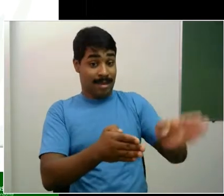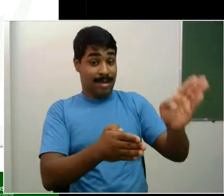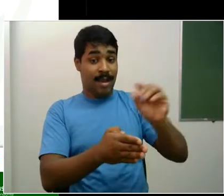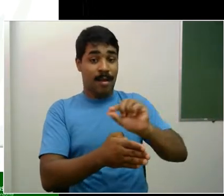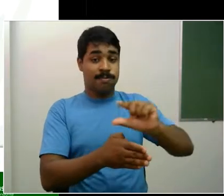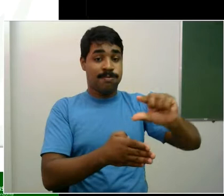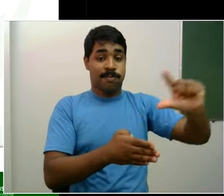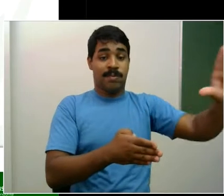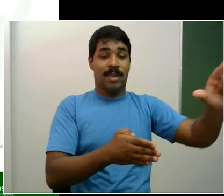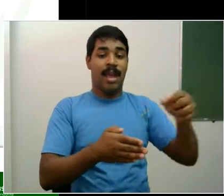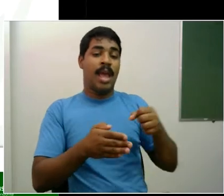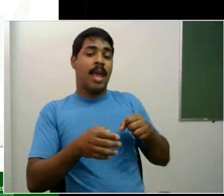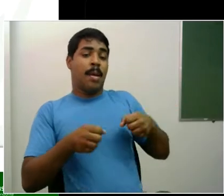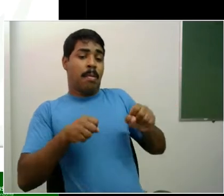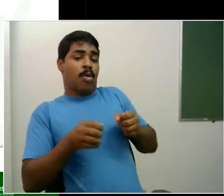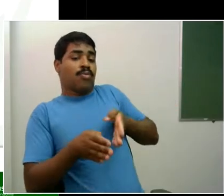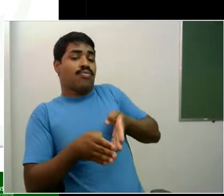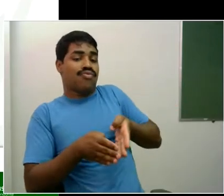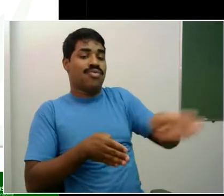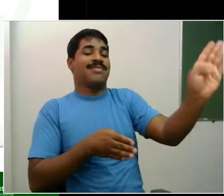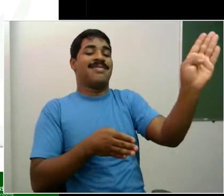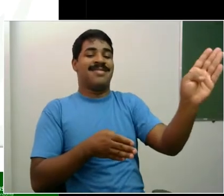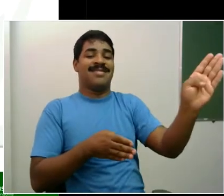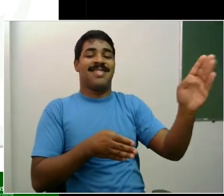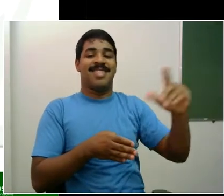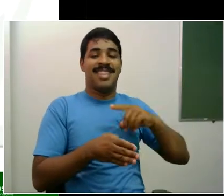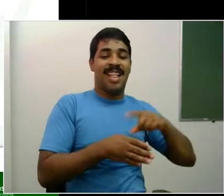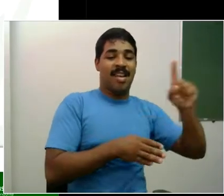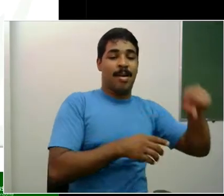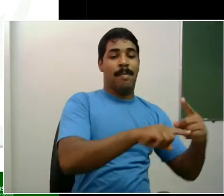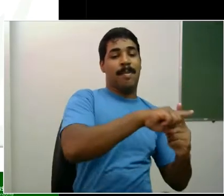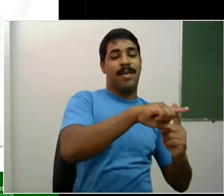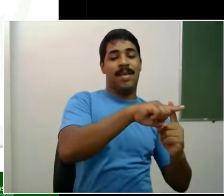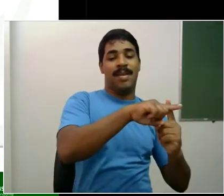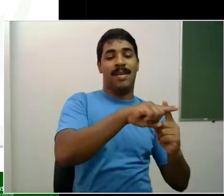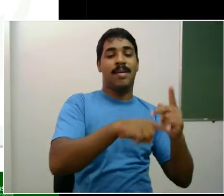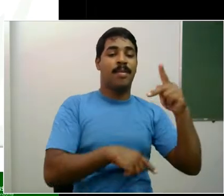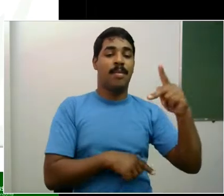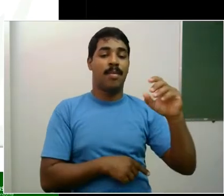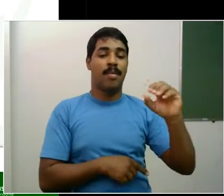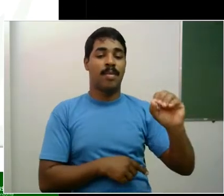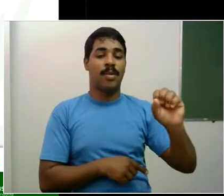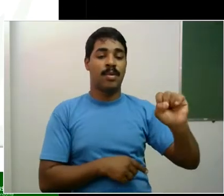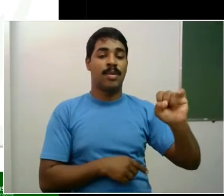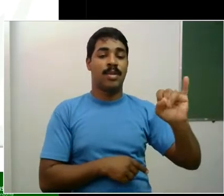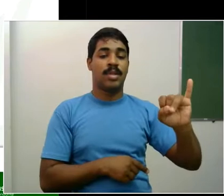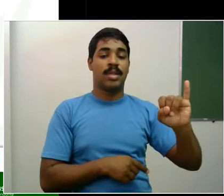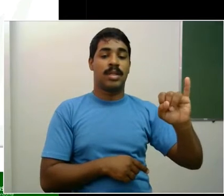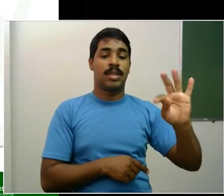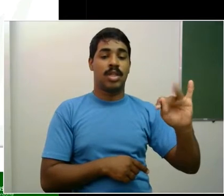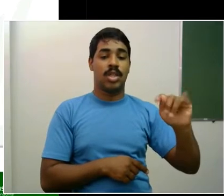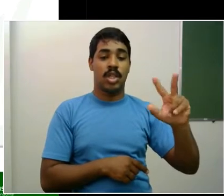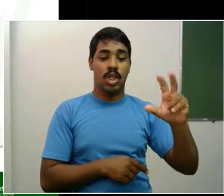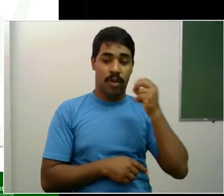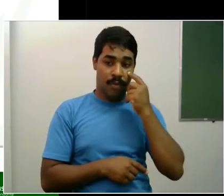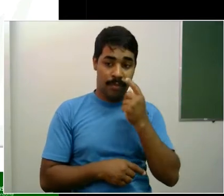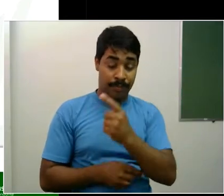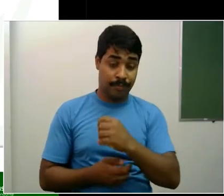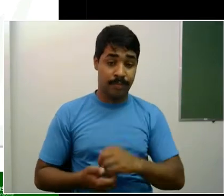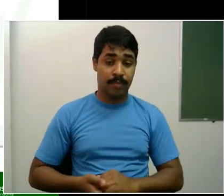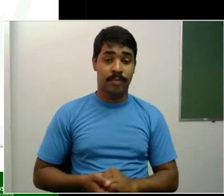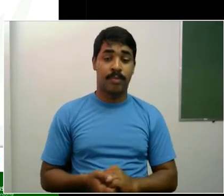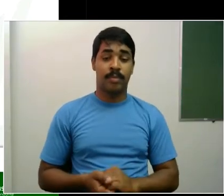O sentido positivo da trajetória, deixa eu destacar aqui para que você não venha perder. Só um minuto aqui,